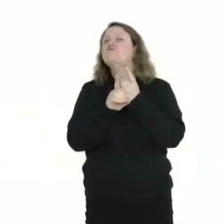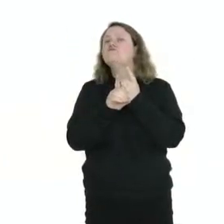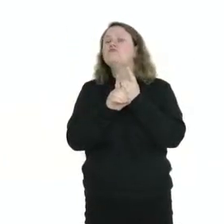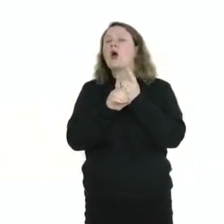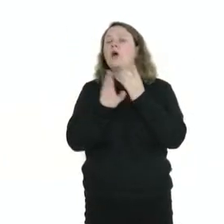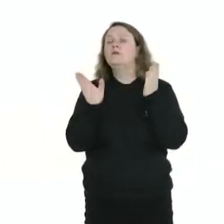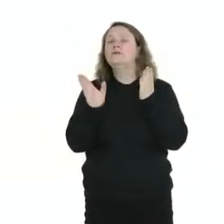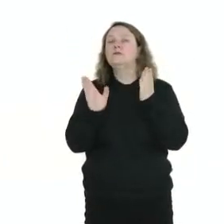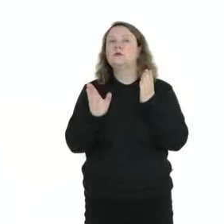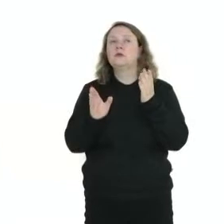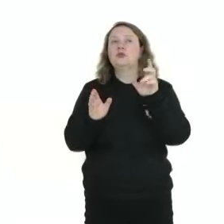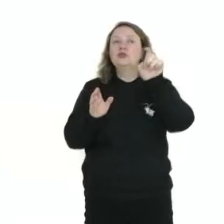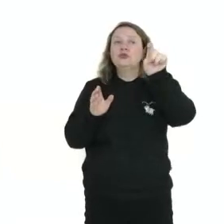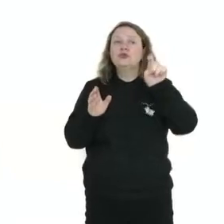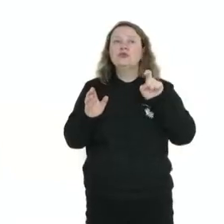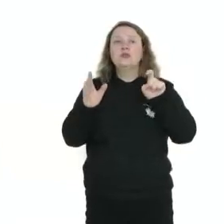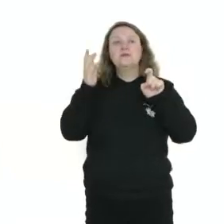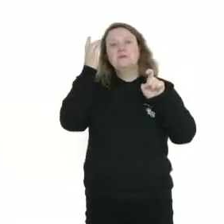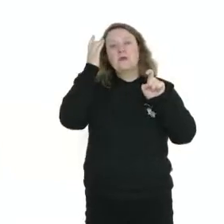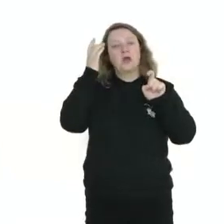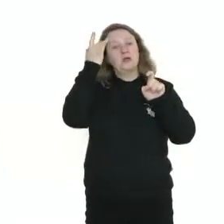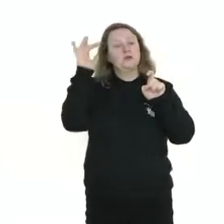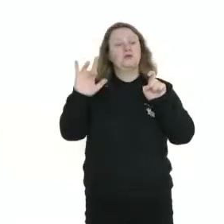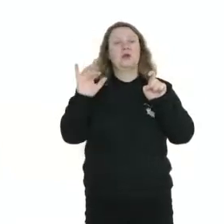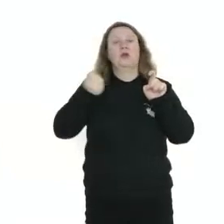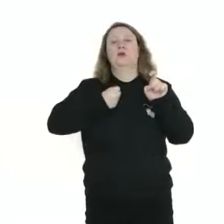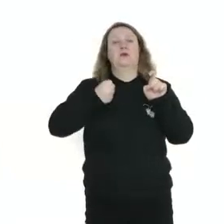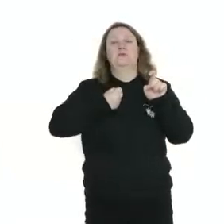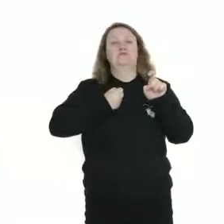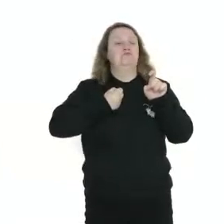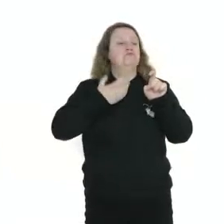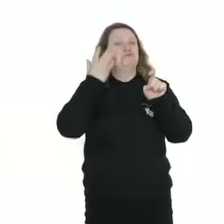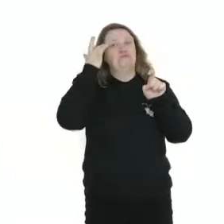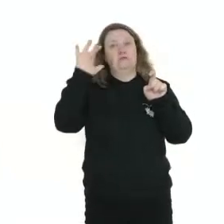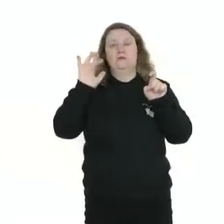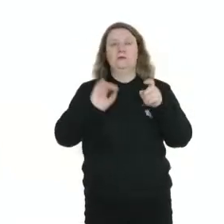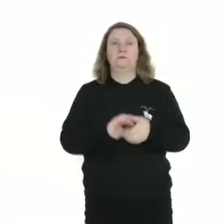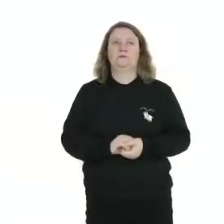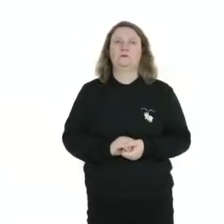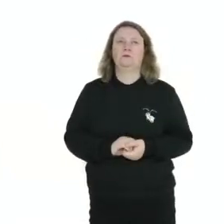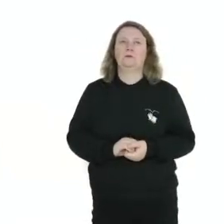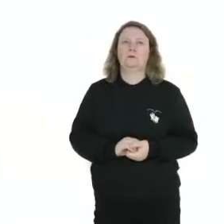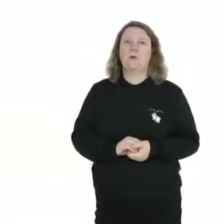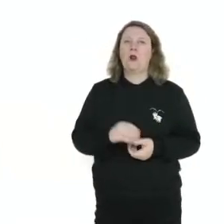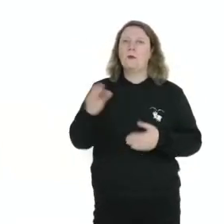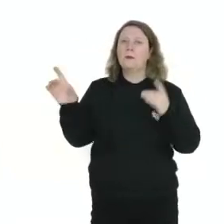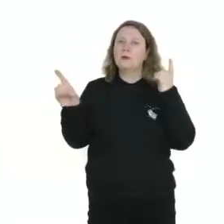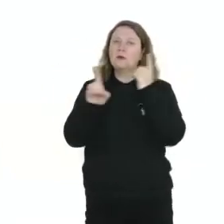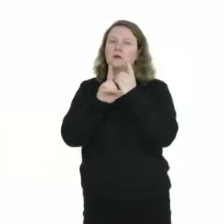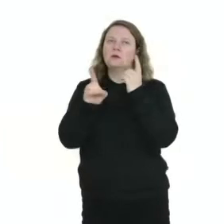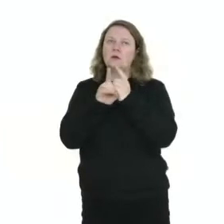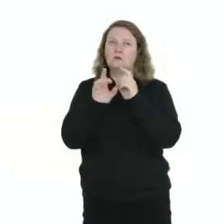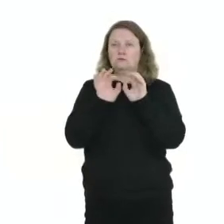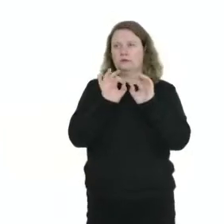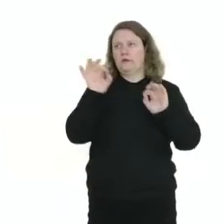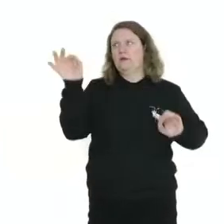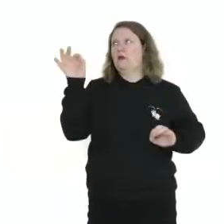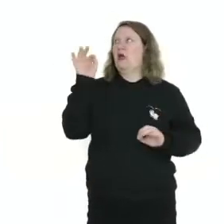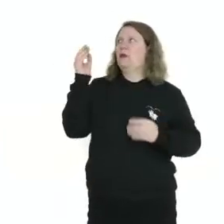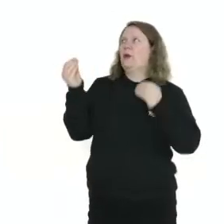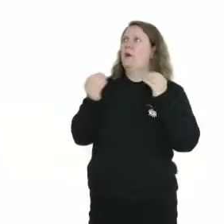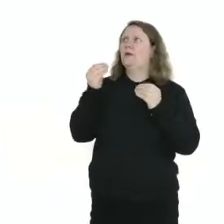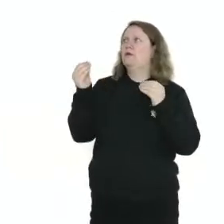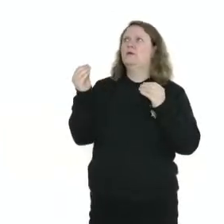ok? Aí olha a ideia, que sensacional, gente. Para descobrir esse tamanho, eu não faço ideia olhando assim